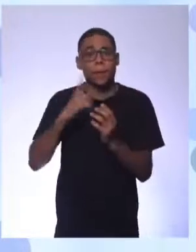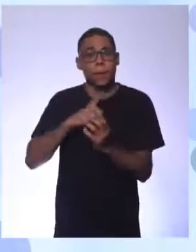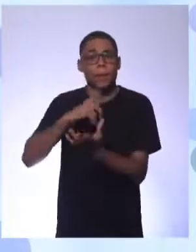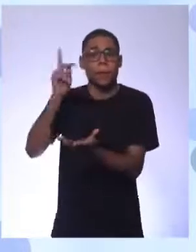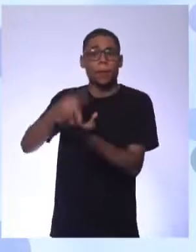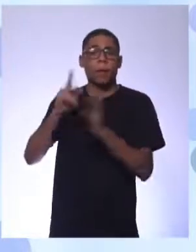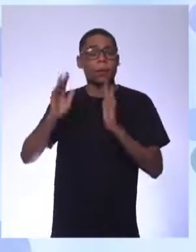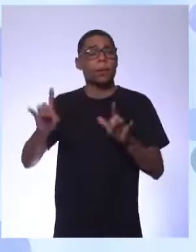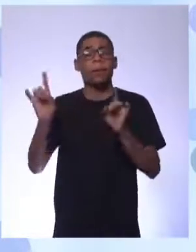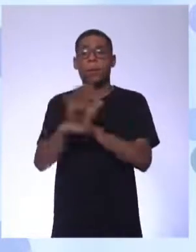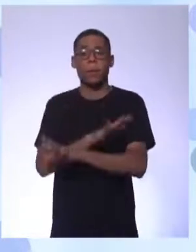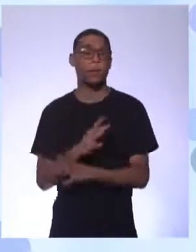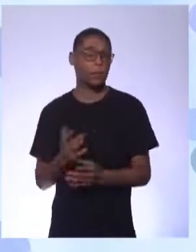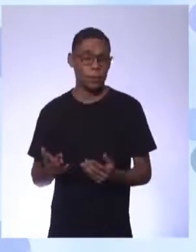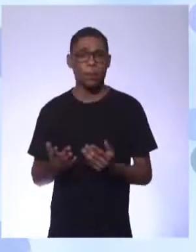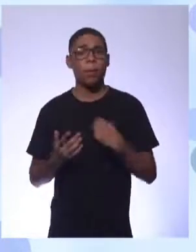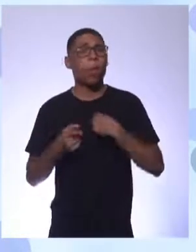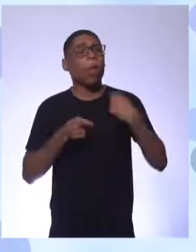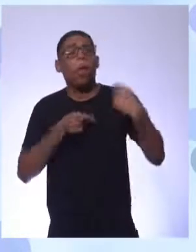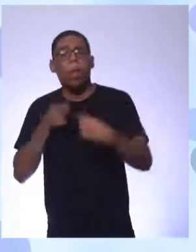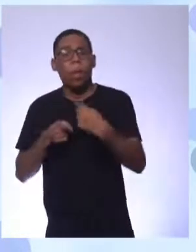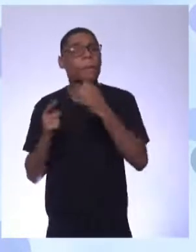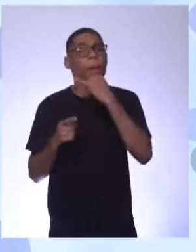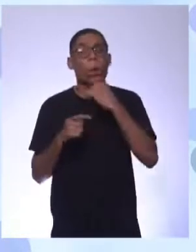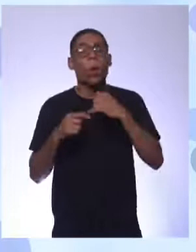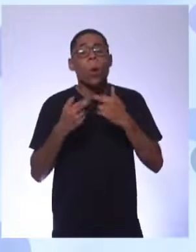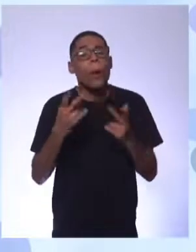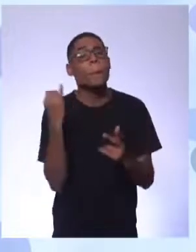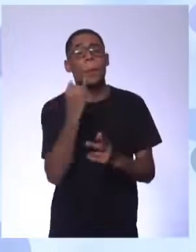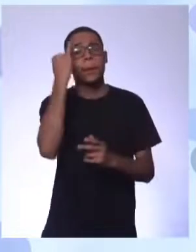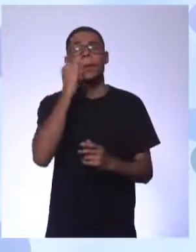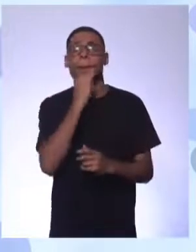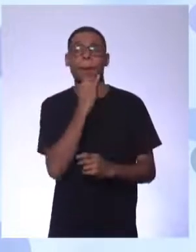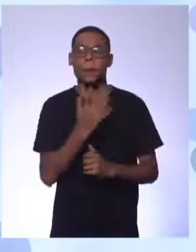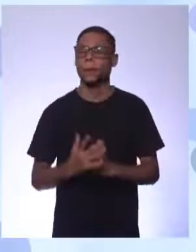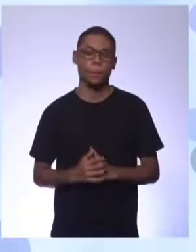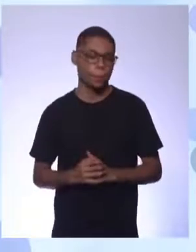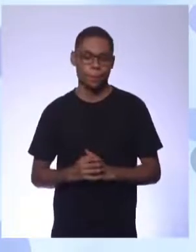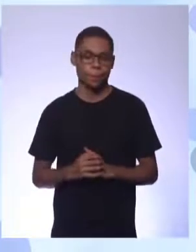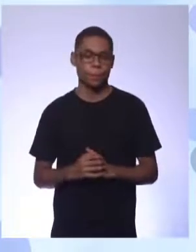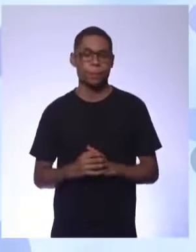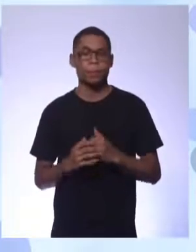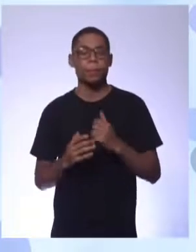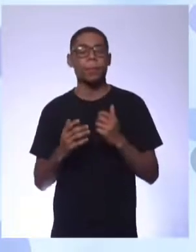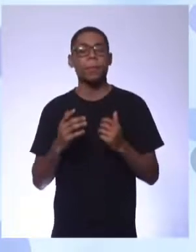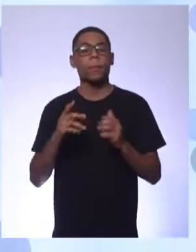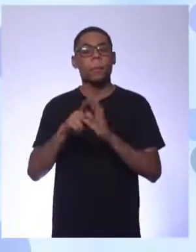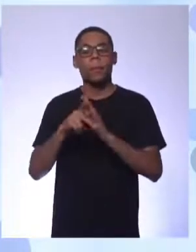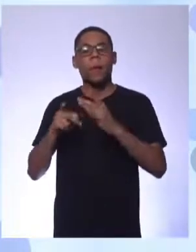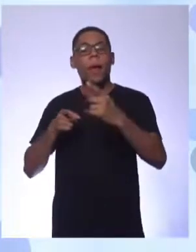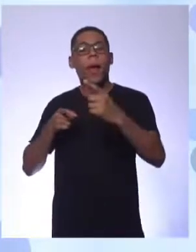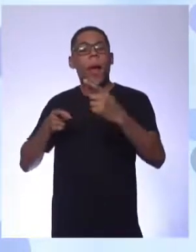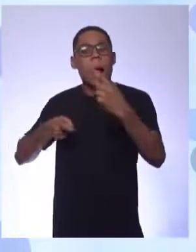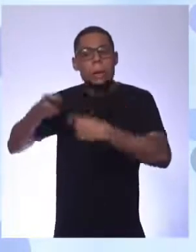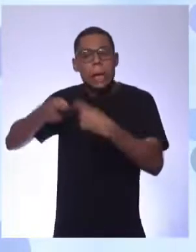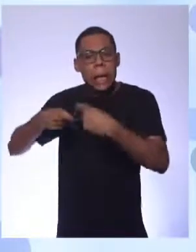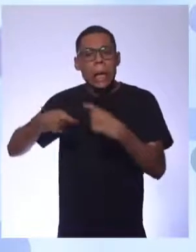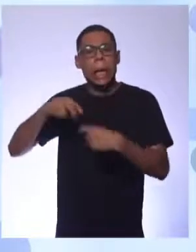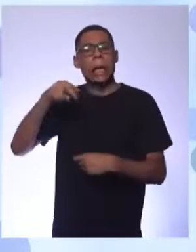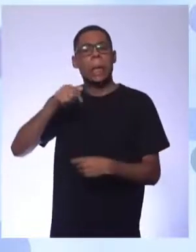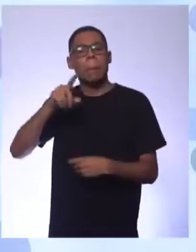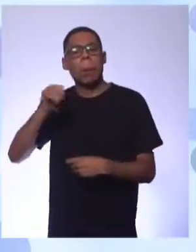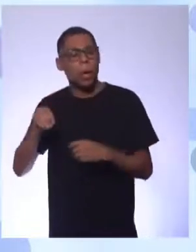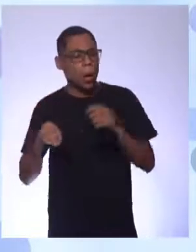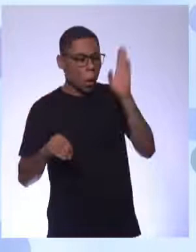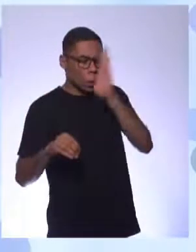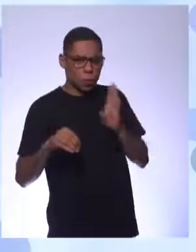opinião, são fatos. Então vamos debater coisas mais importantes, por exemplo, qual a relevância das guerras napoleônicas para o que o Brasil